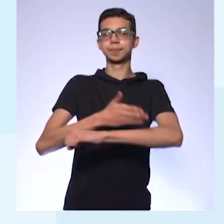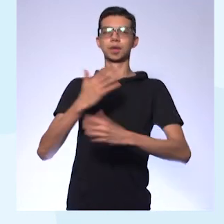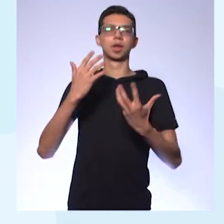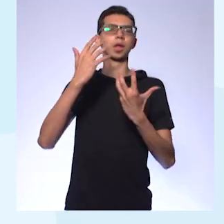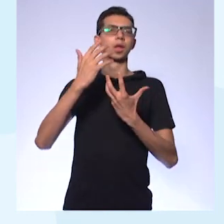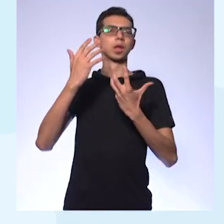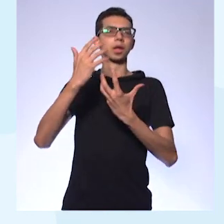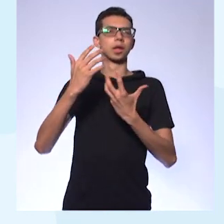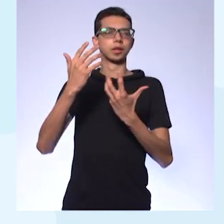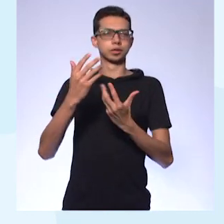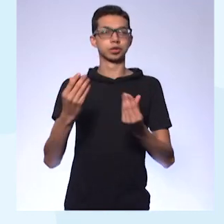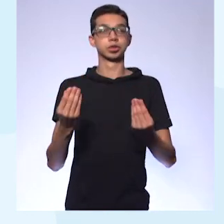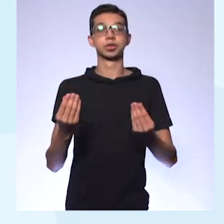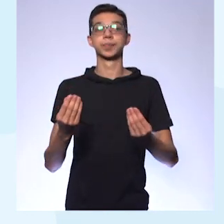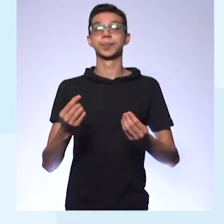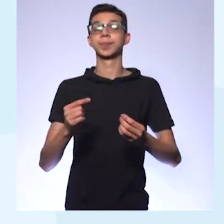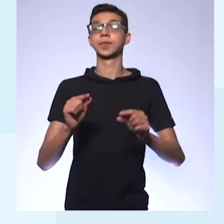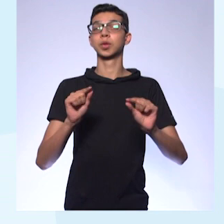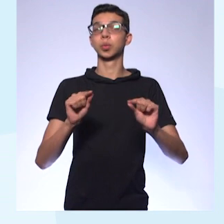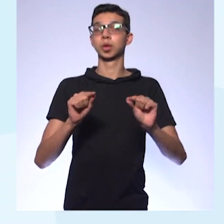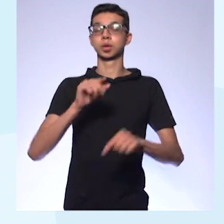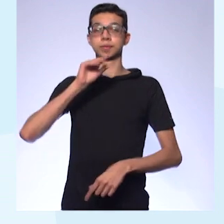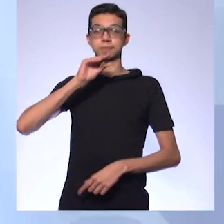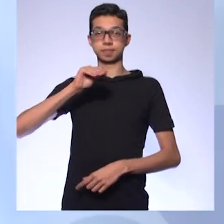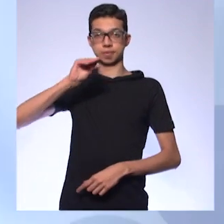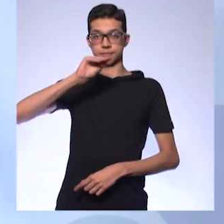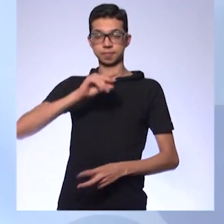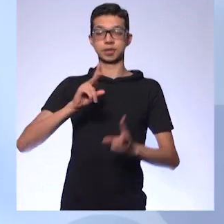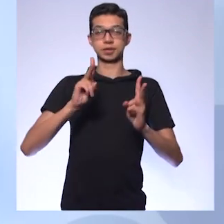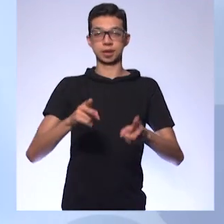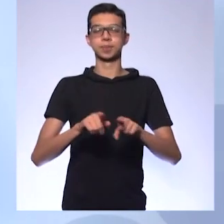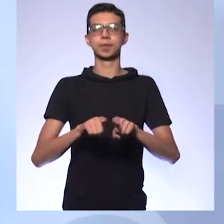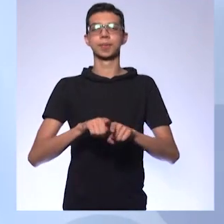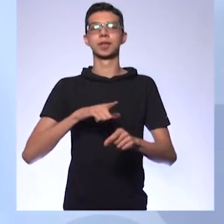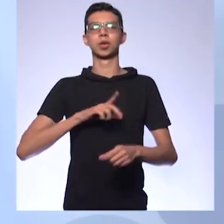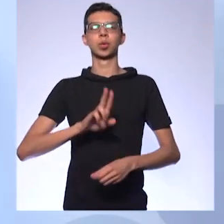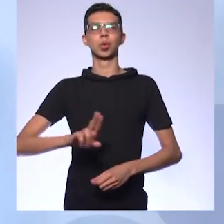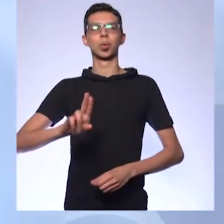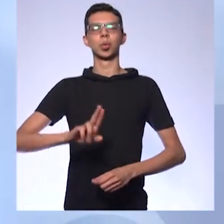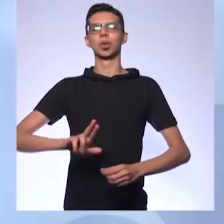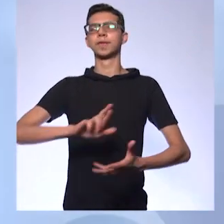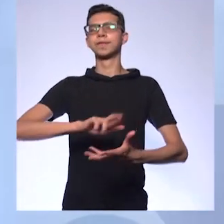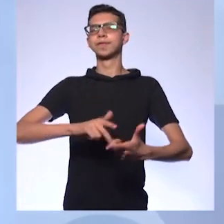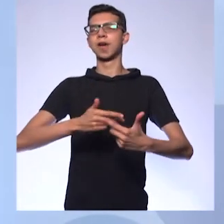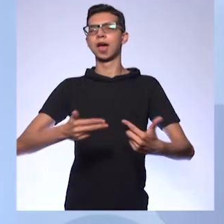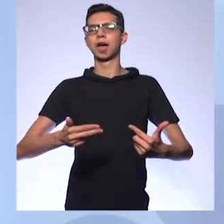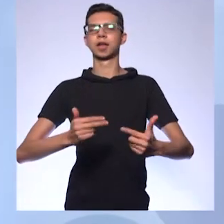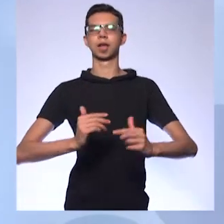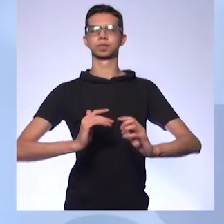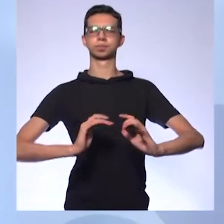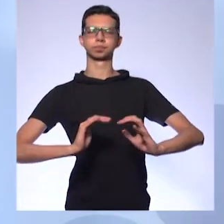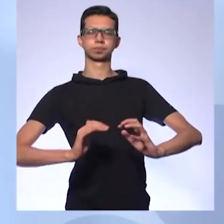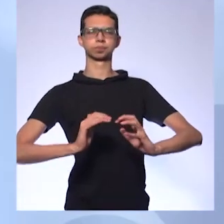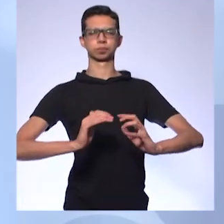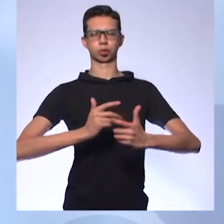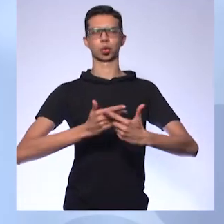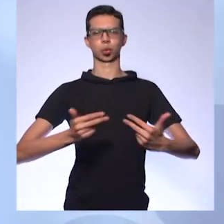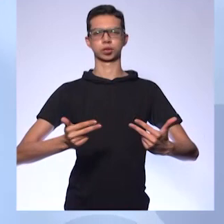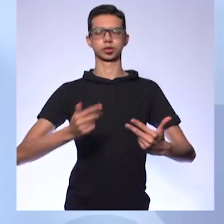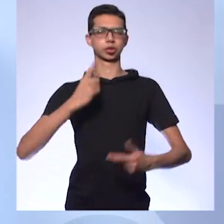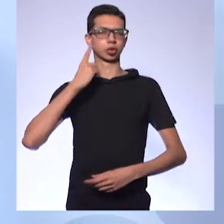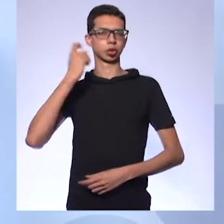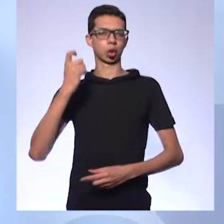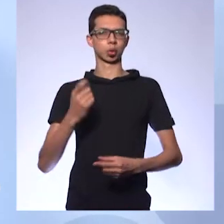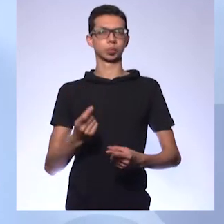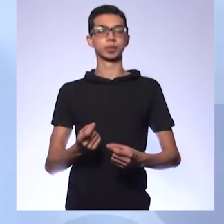cantadas acompanhadas de instrumentos musicais. Então, as cantigas medievais têm tradição oral.